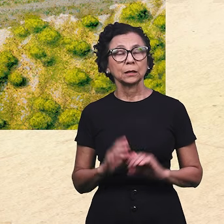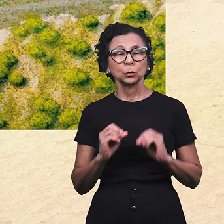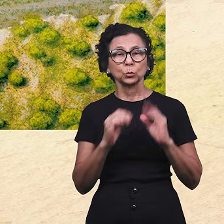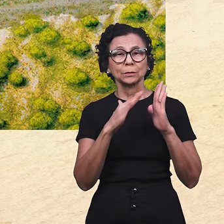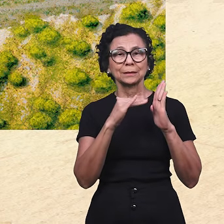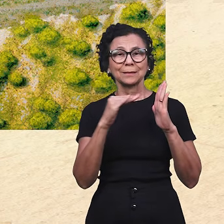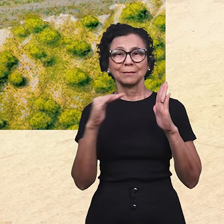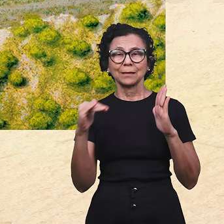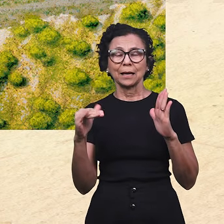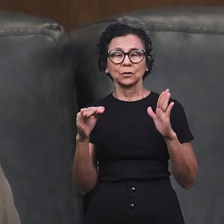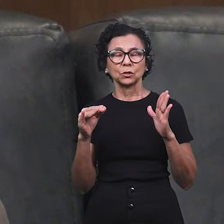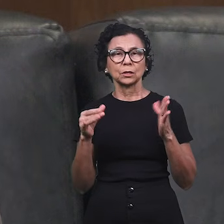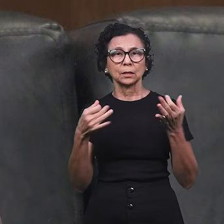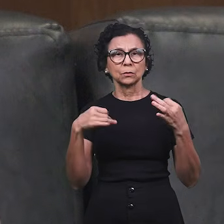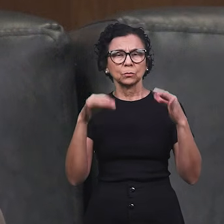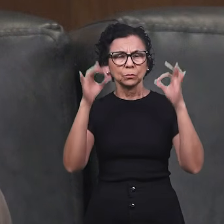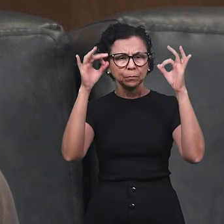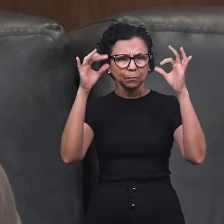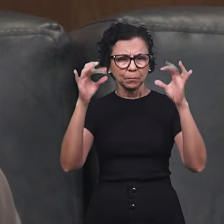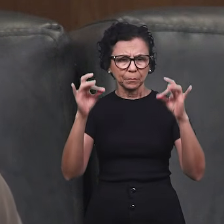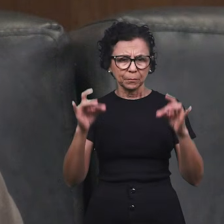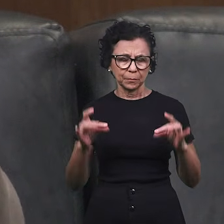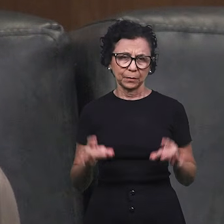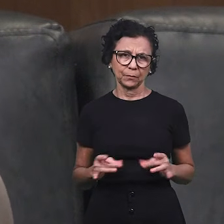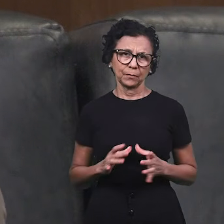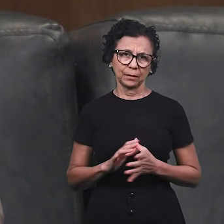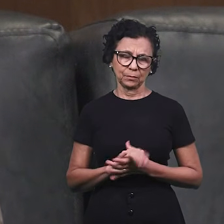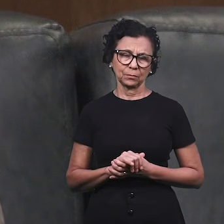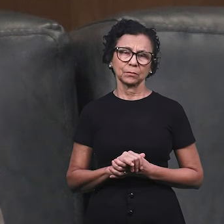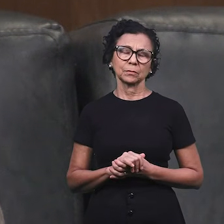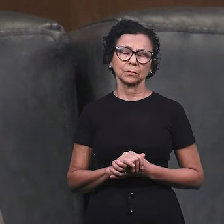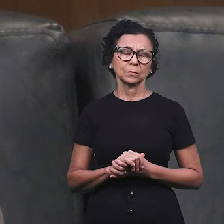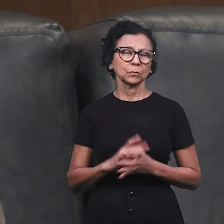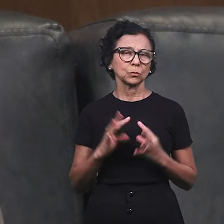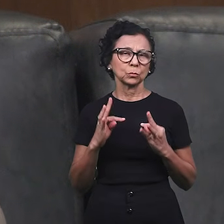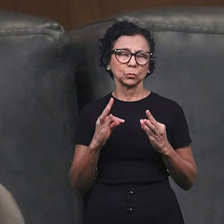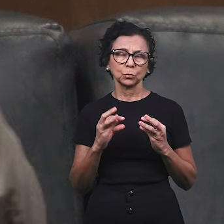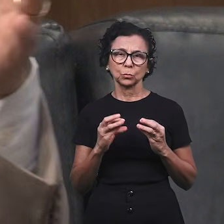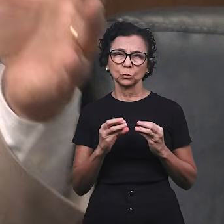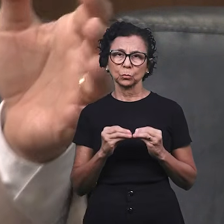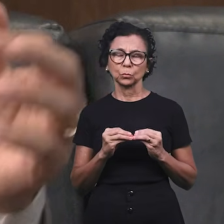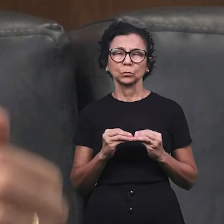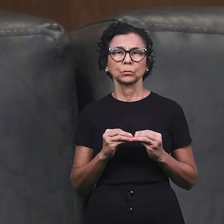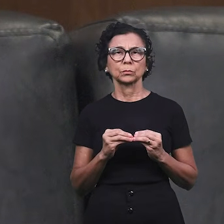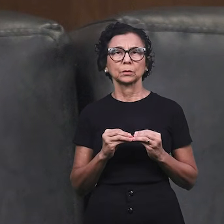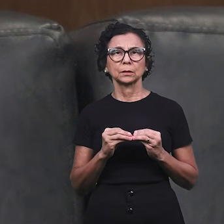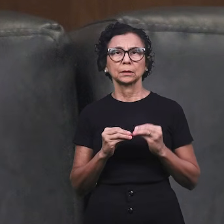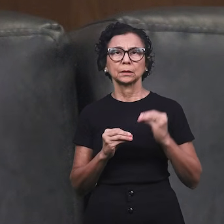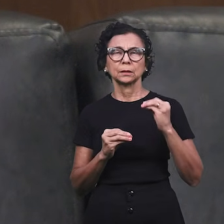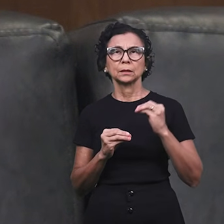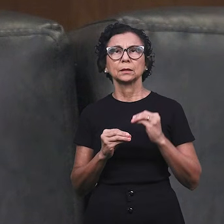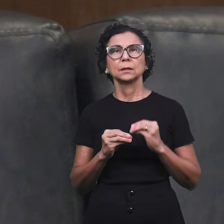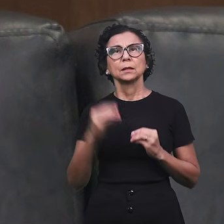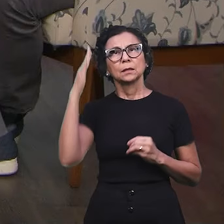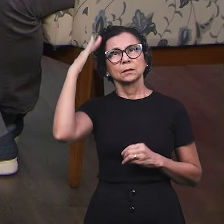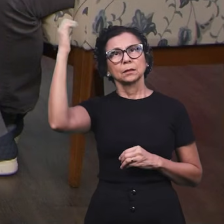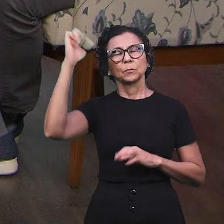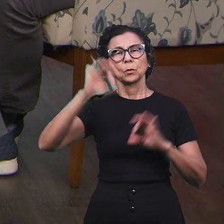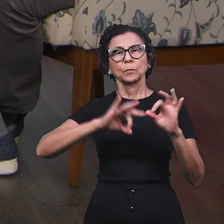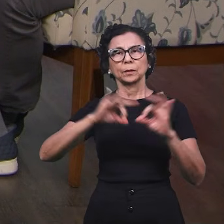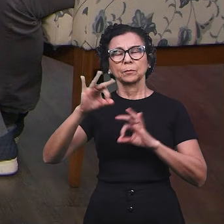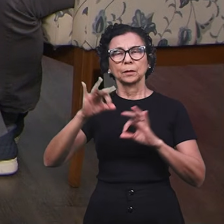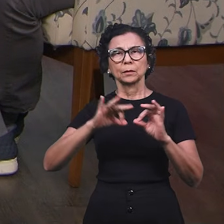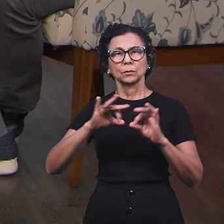harmonia estética. Por quê? Porque tudo que Salomão fez foi inspirado no templo. Isso traz um